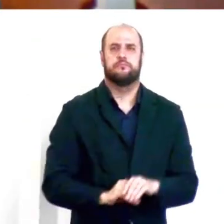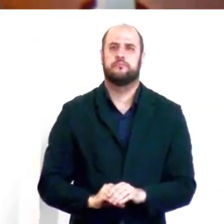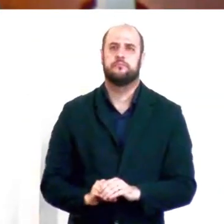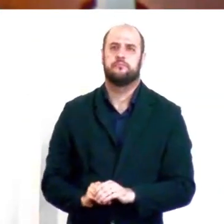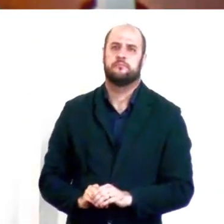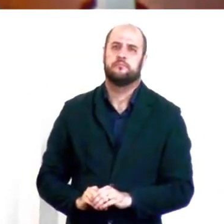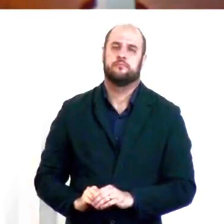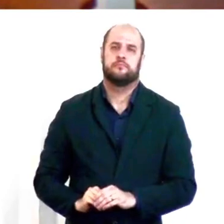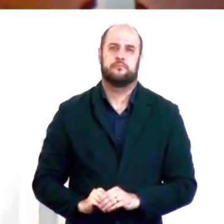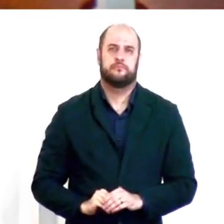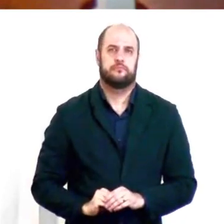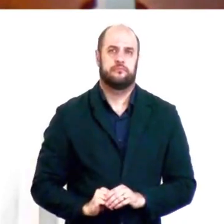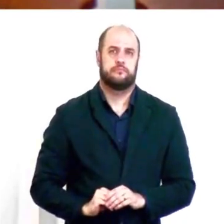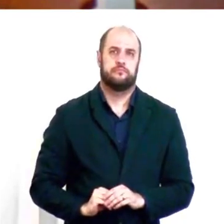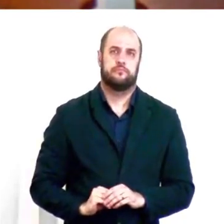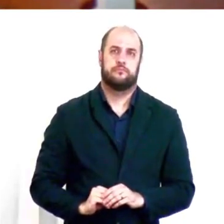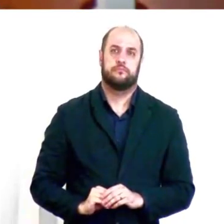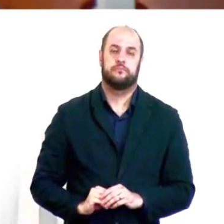Caldeus.